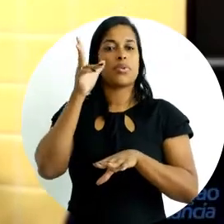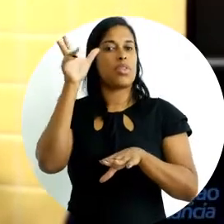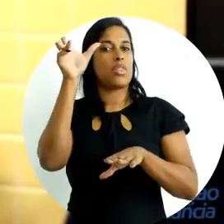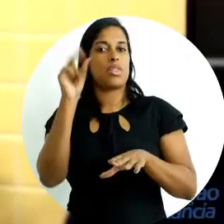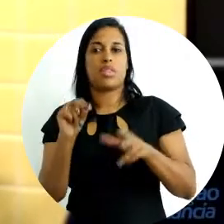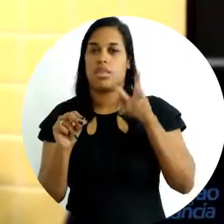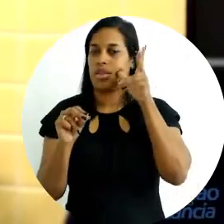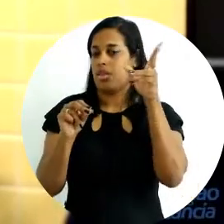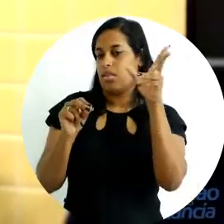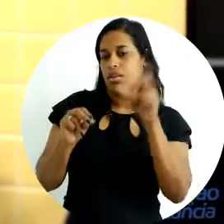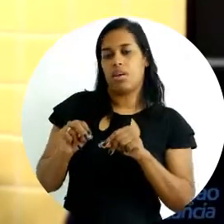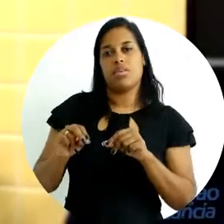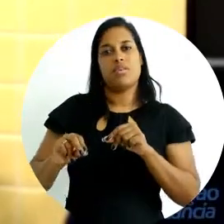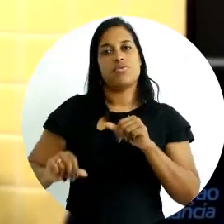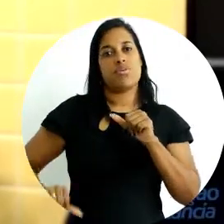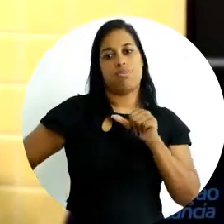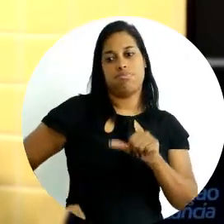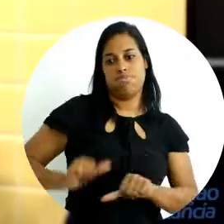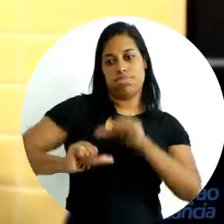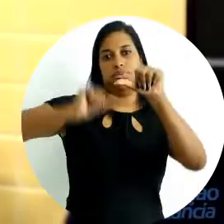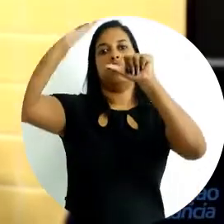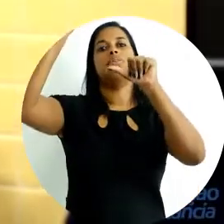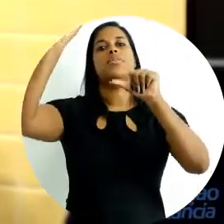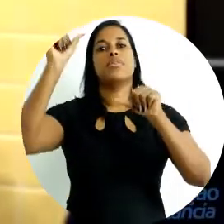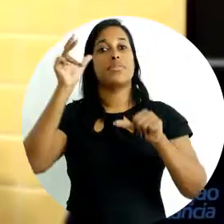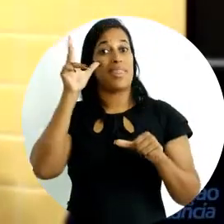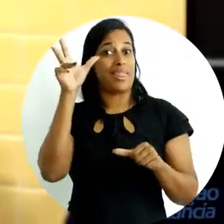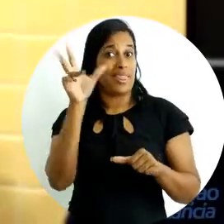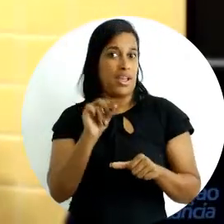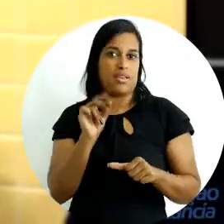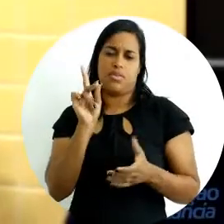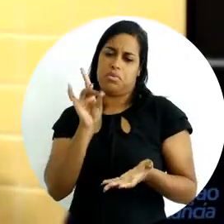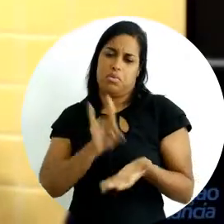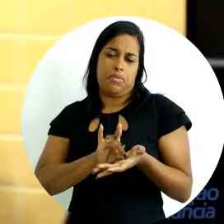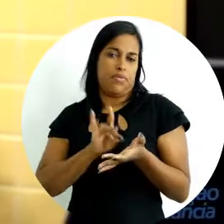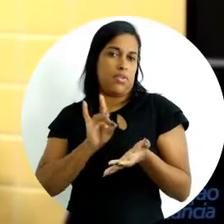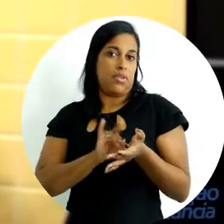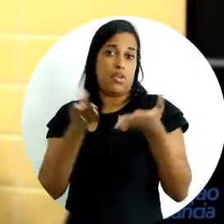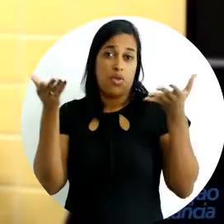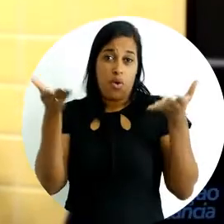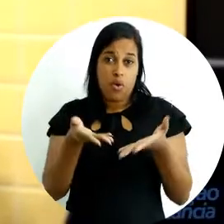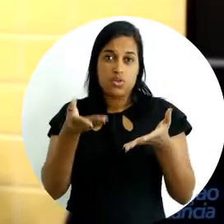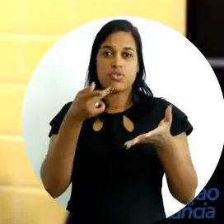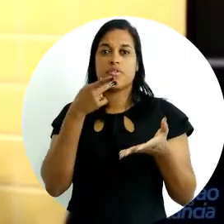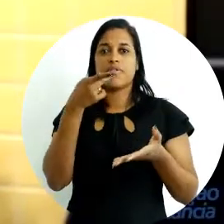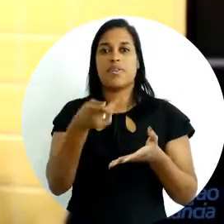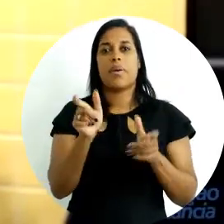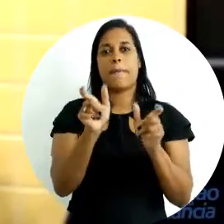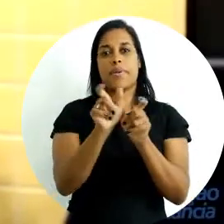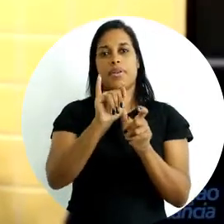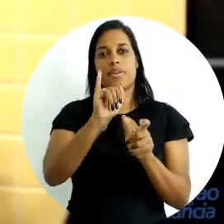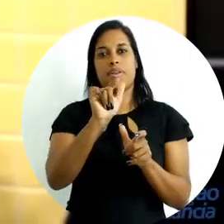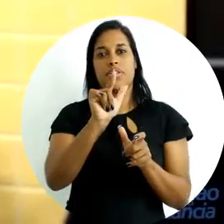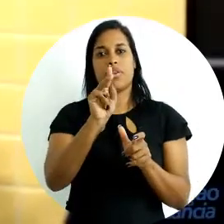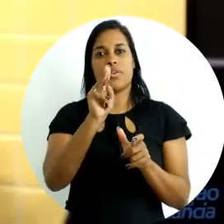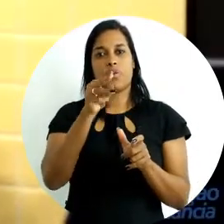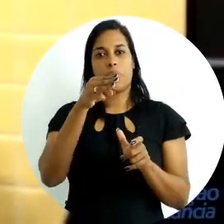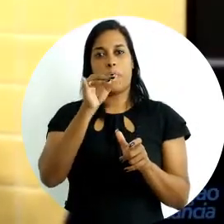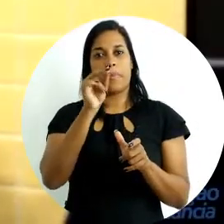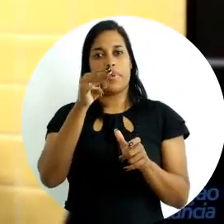invadida por ideias consideradas revolucionárias, ideias burguesas, que nós chamamos de